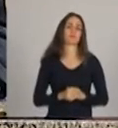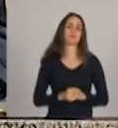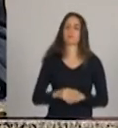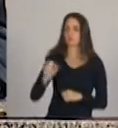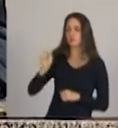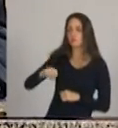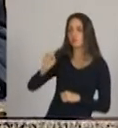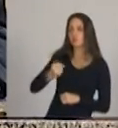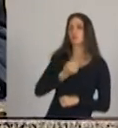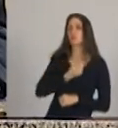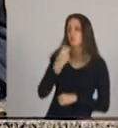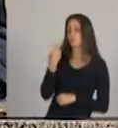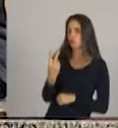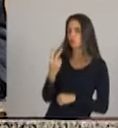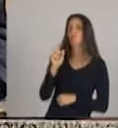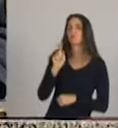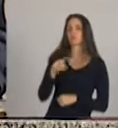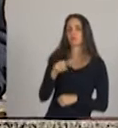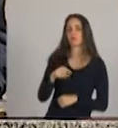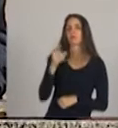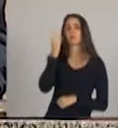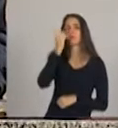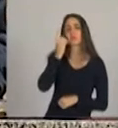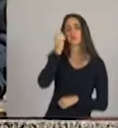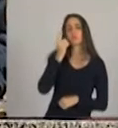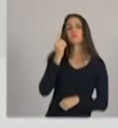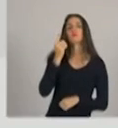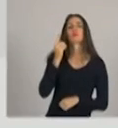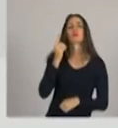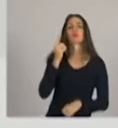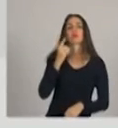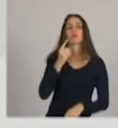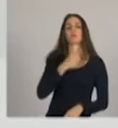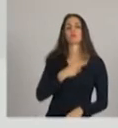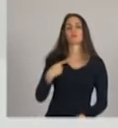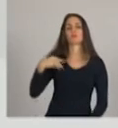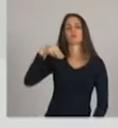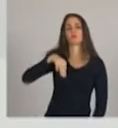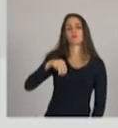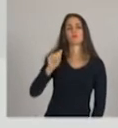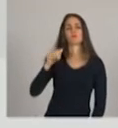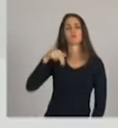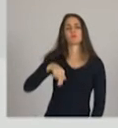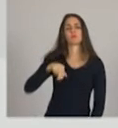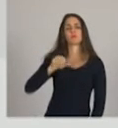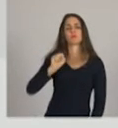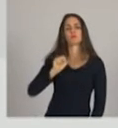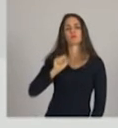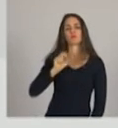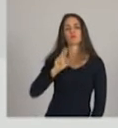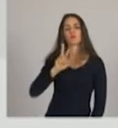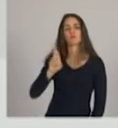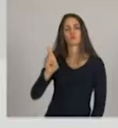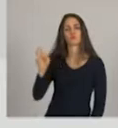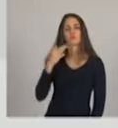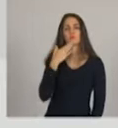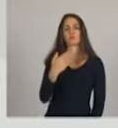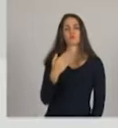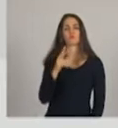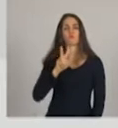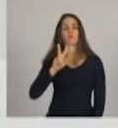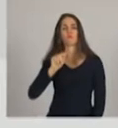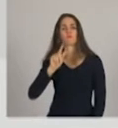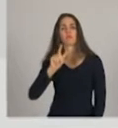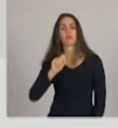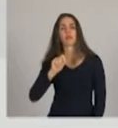Sim, a emenda número 2, quando o deputado Marcos Mansur solicitou um equilíbrio de vagas